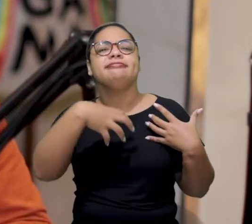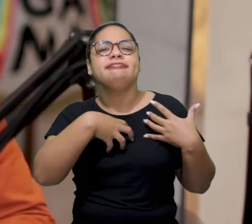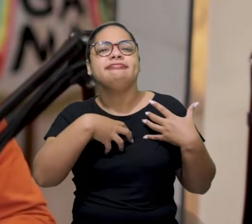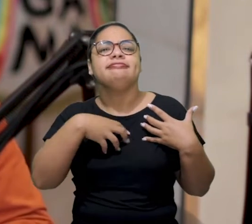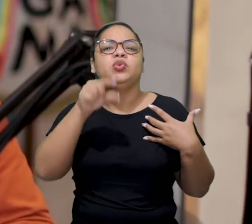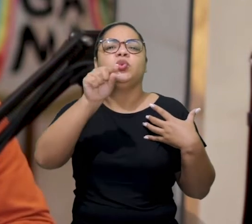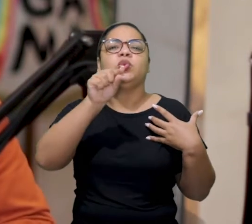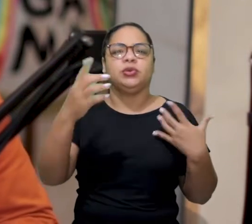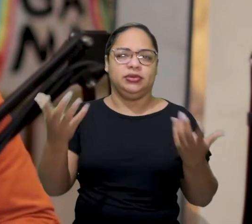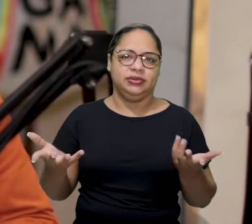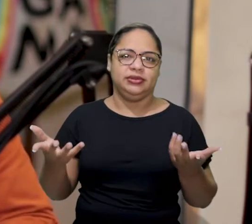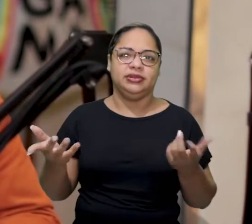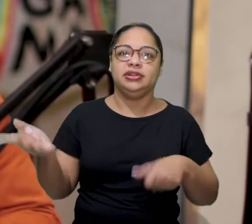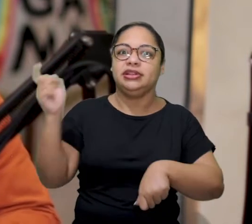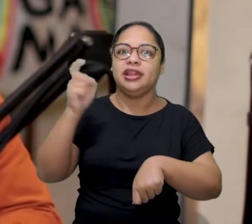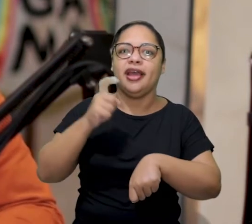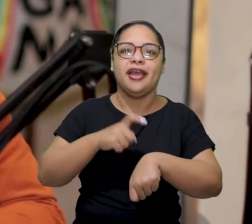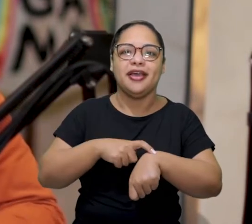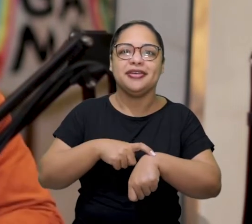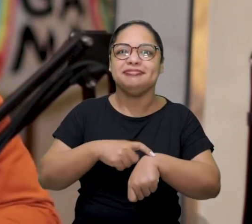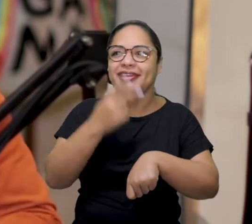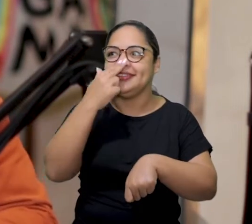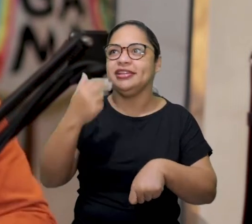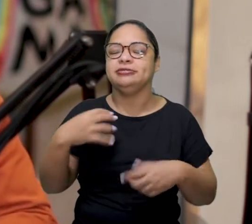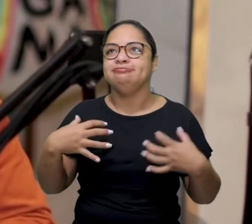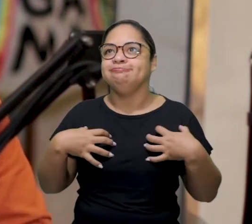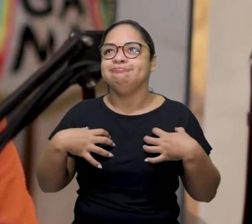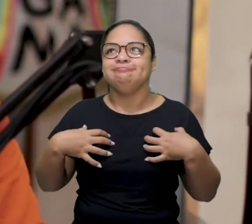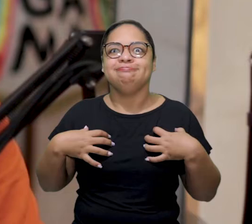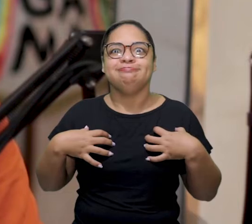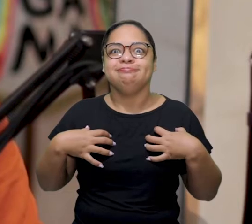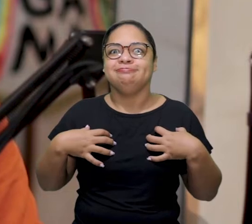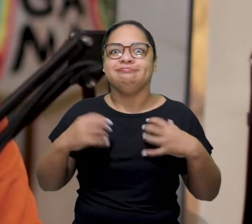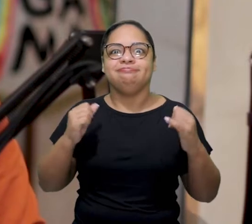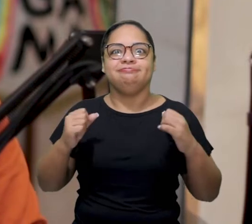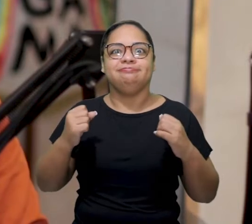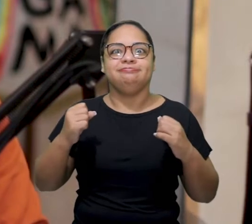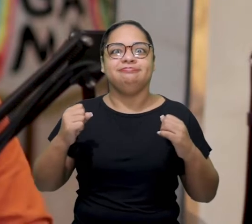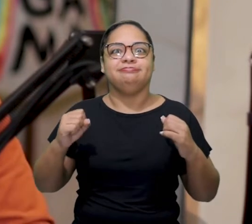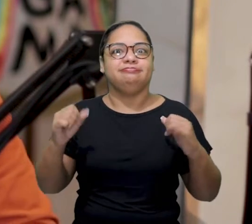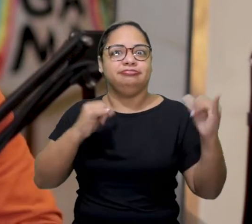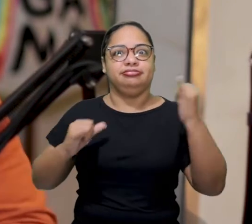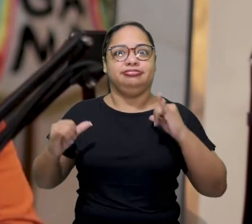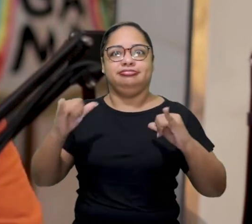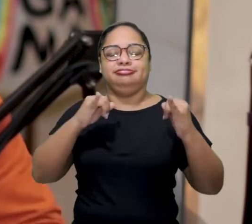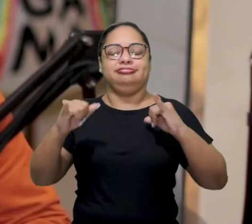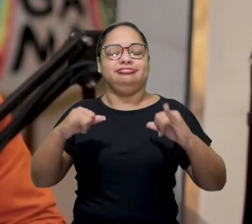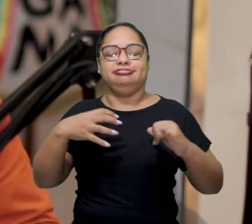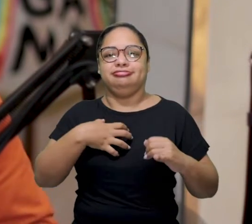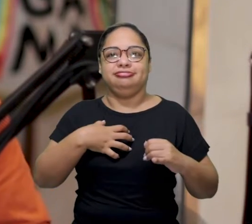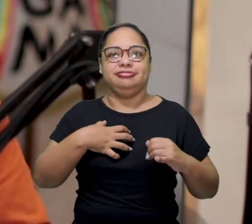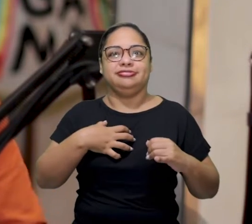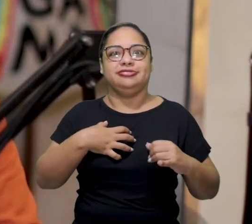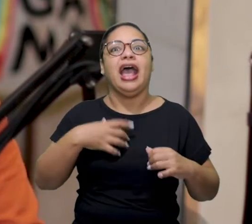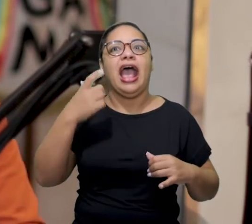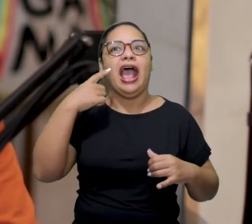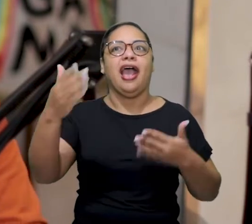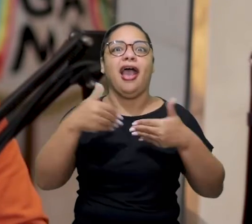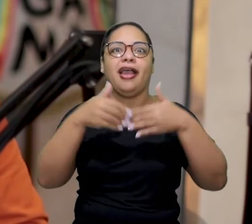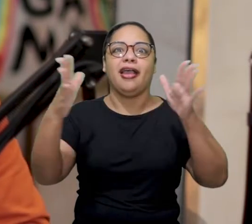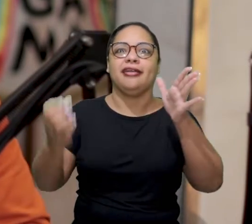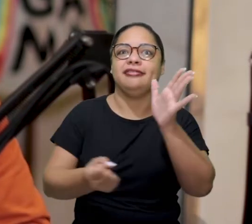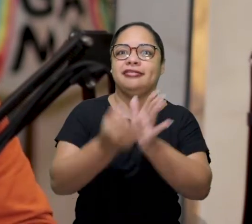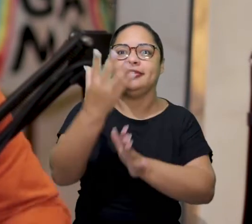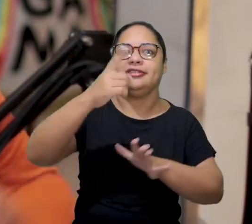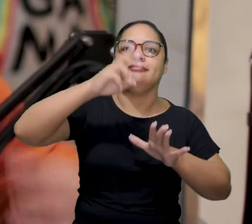que que tá passando pela cabeça dela é uma coisa que na hora só de uma pequena adrenalina sendo na gente um exemplo a gente abrir um restaurante para